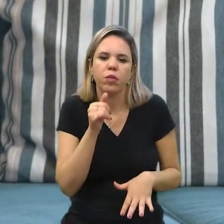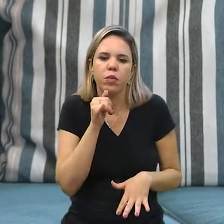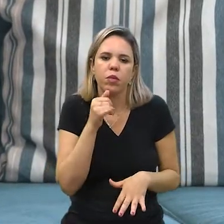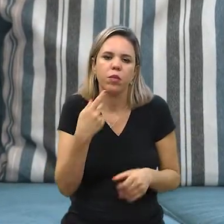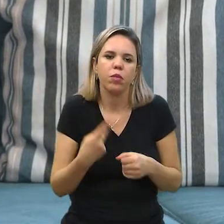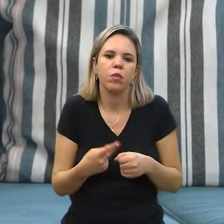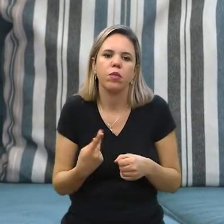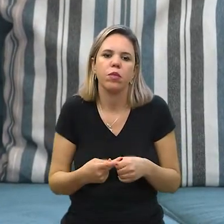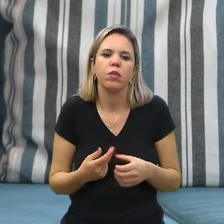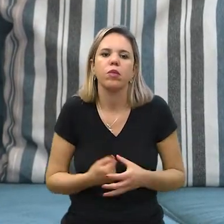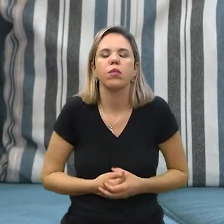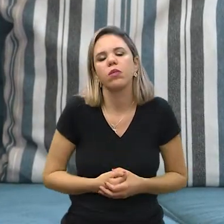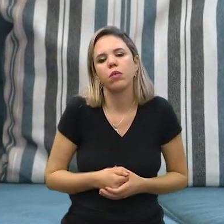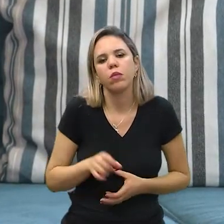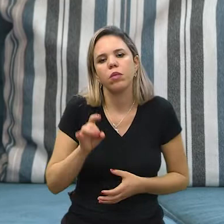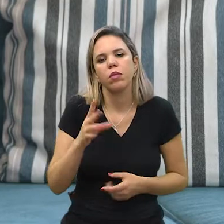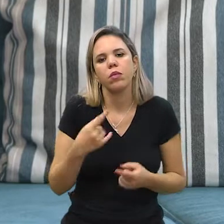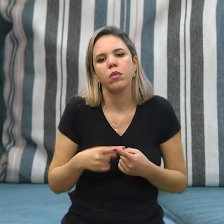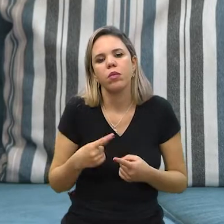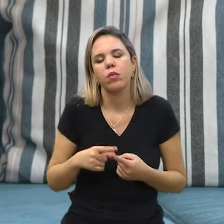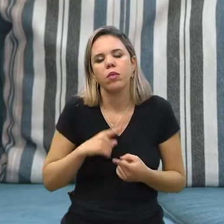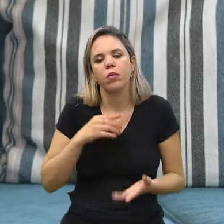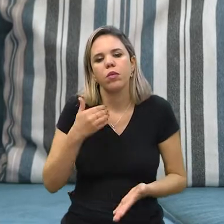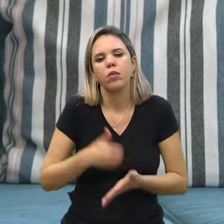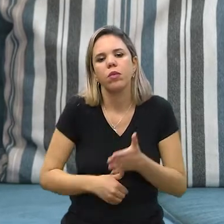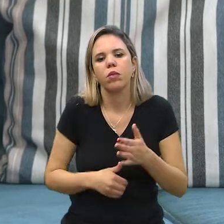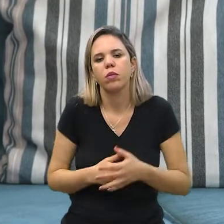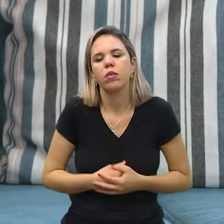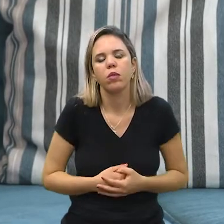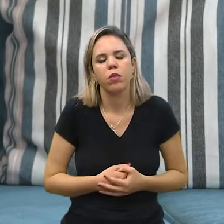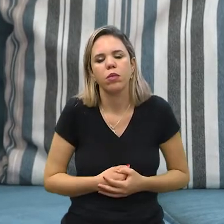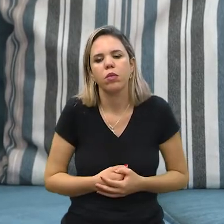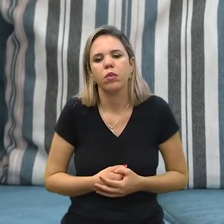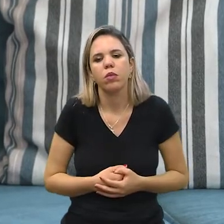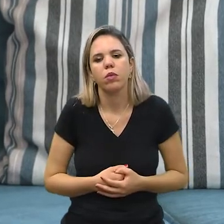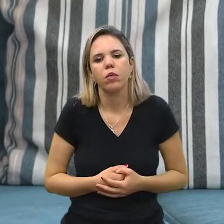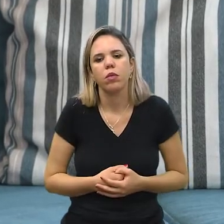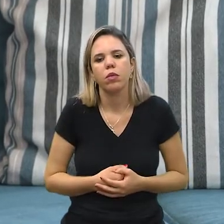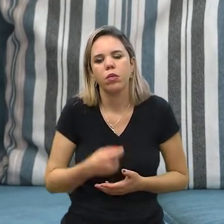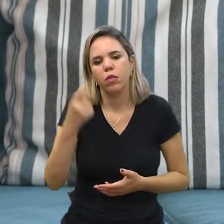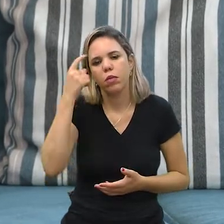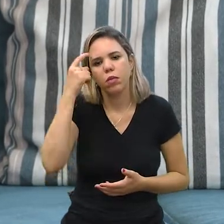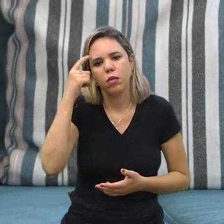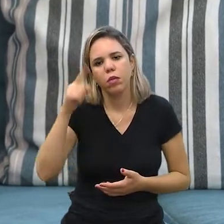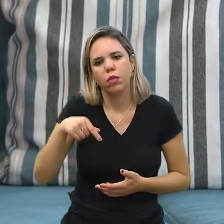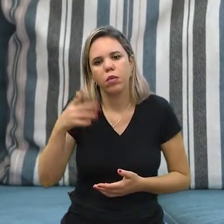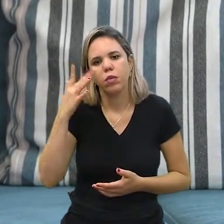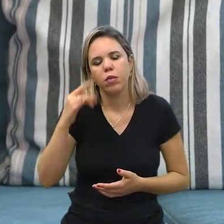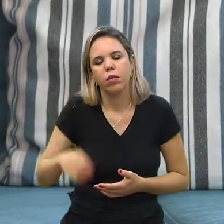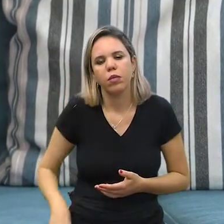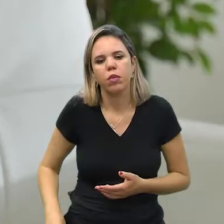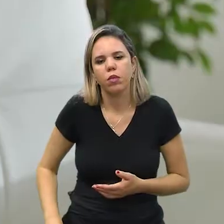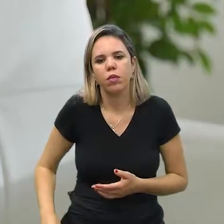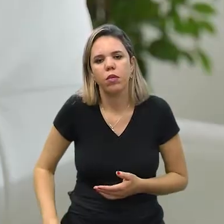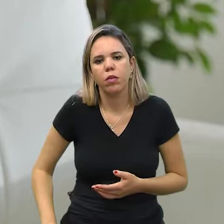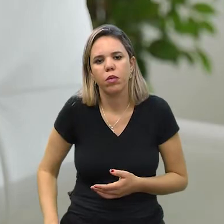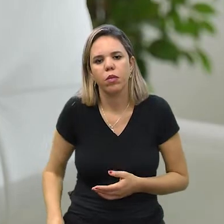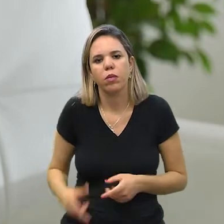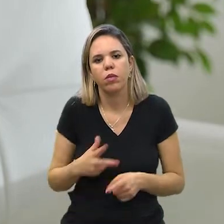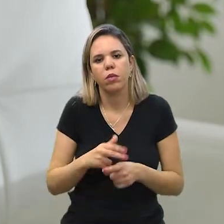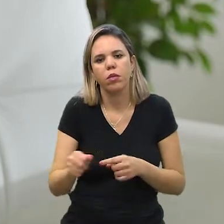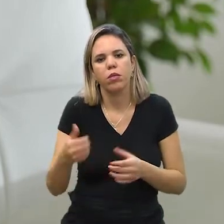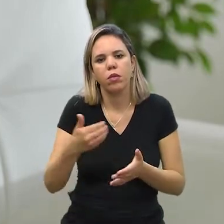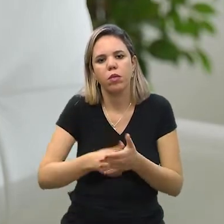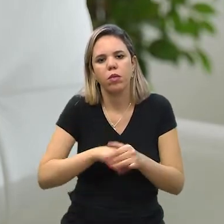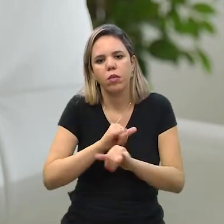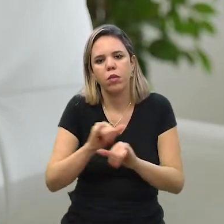daquele produto, só porque ele tinha um desconto, tá? Qual que é o pensamento? Amanhã ele vai sair fora da promoção